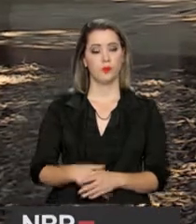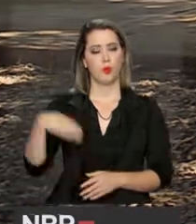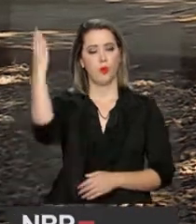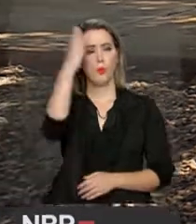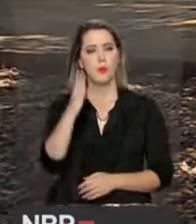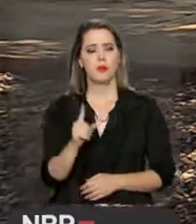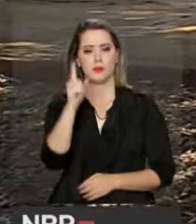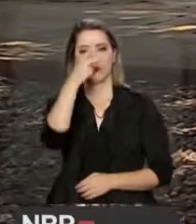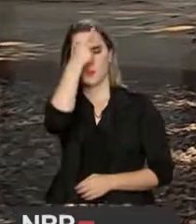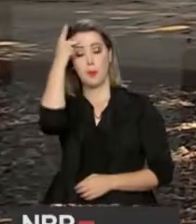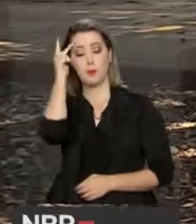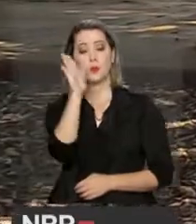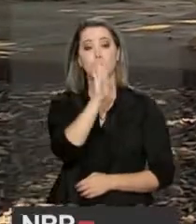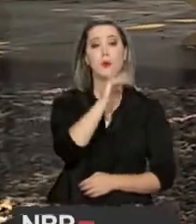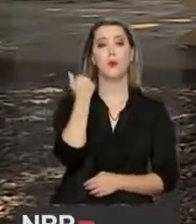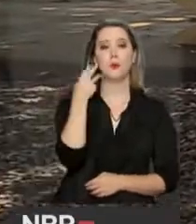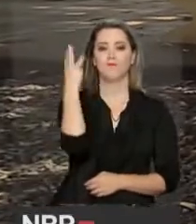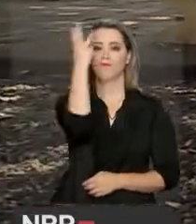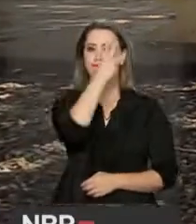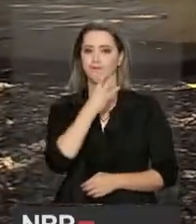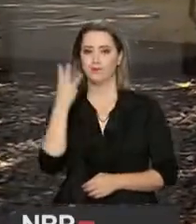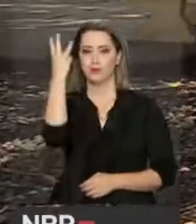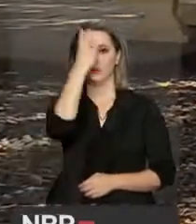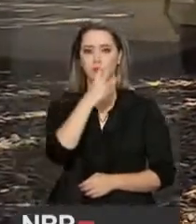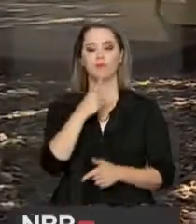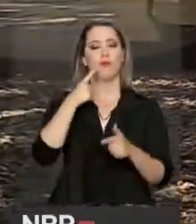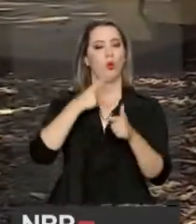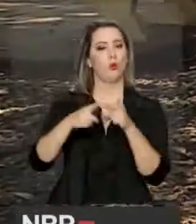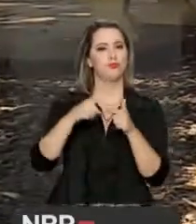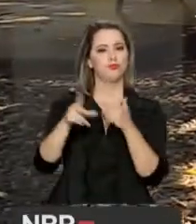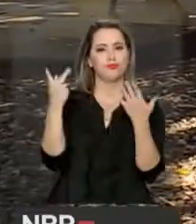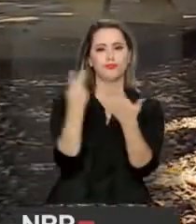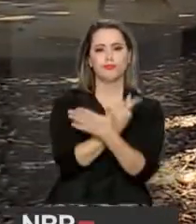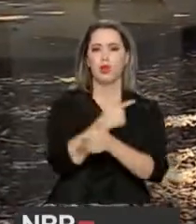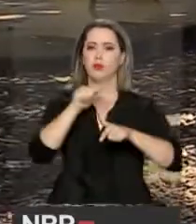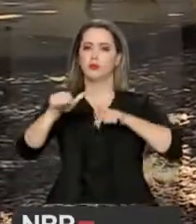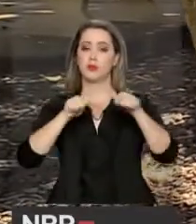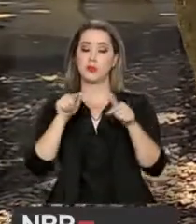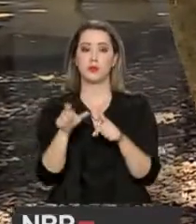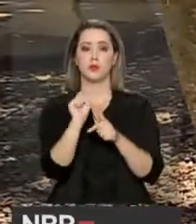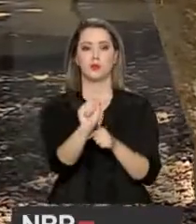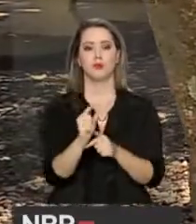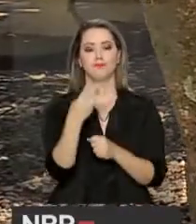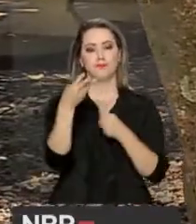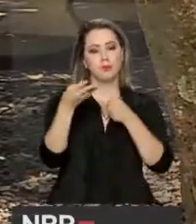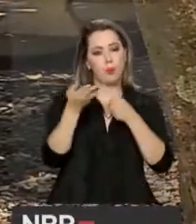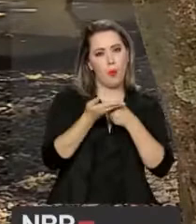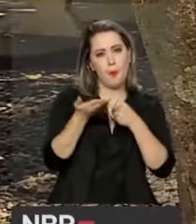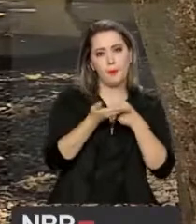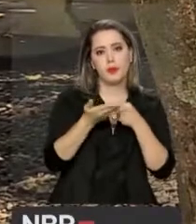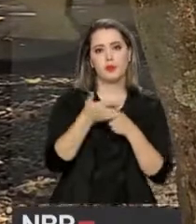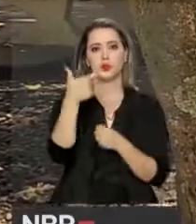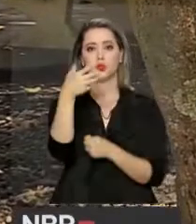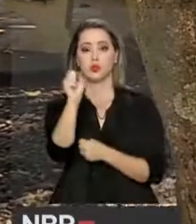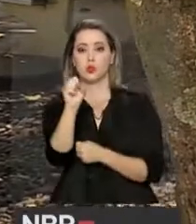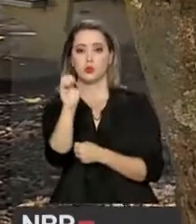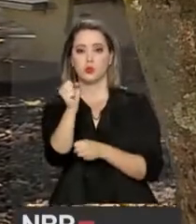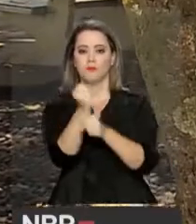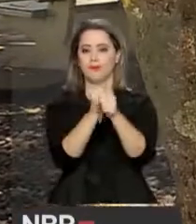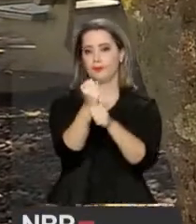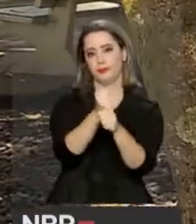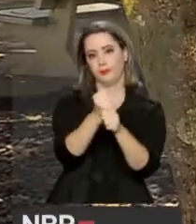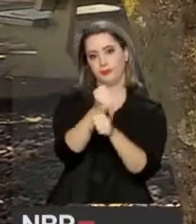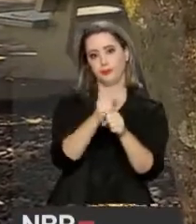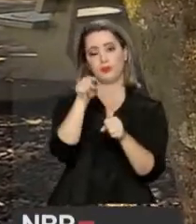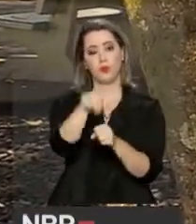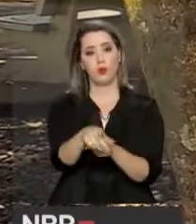No Brasil, uma pessoa morre a cada 3 horas vítima de acidentes de trabalho. Uma média de 2.800 mortes por